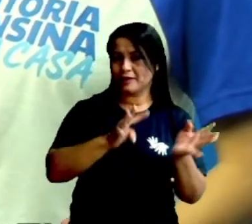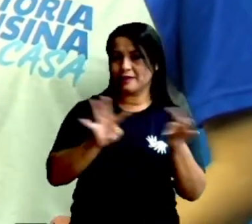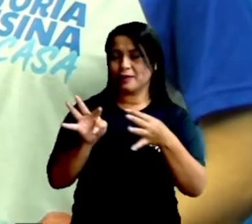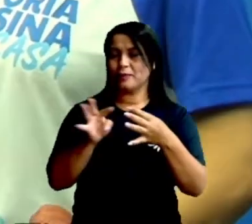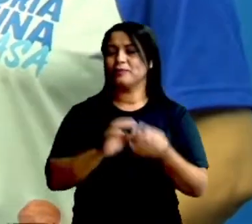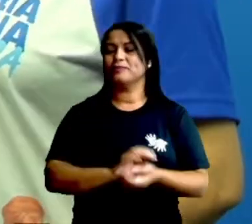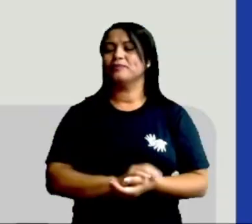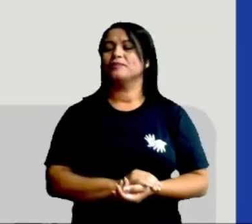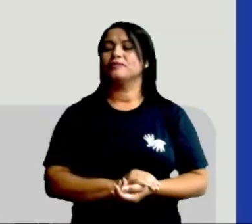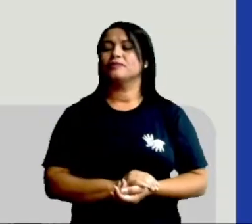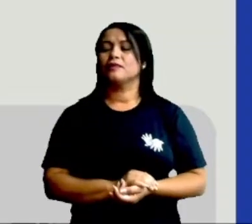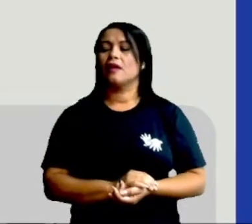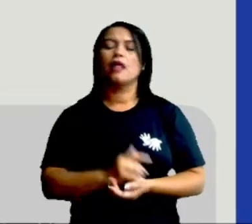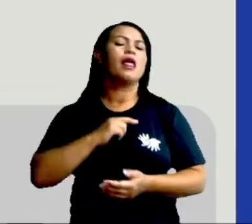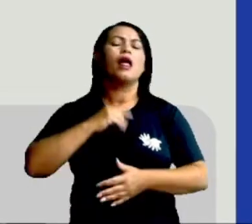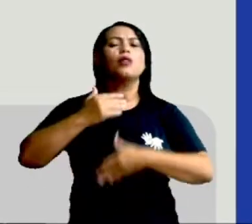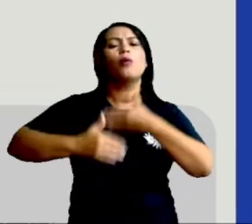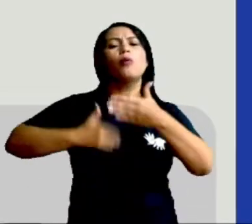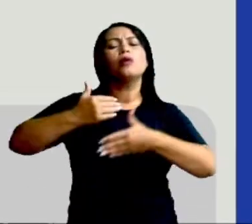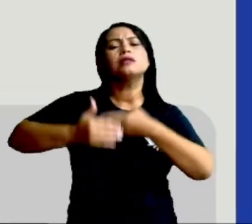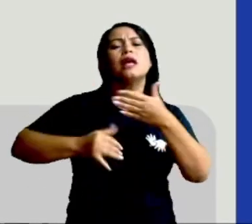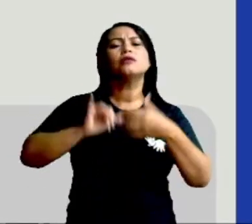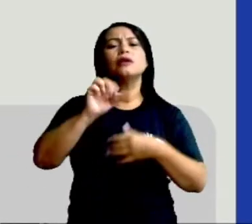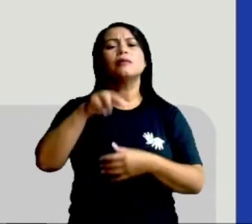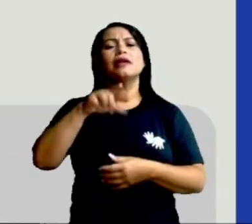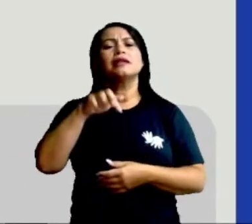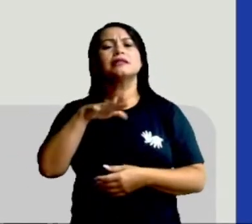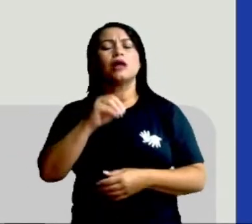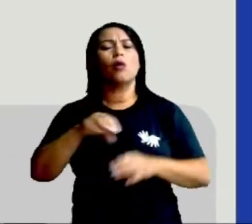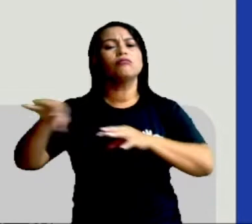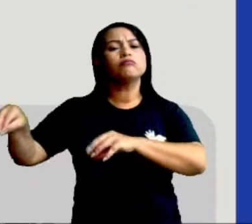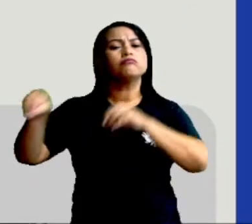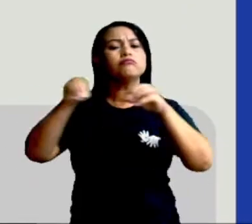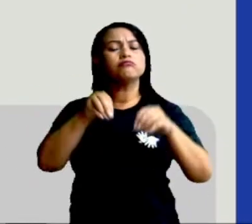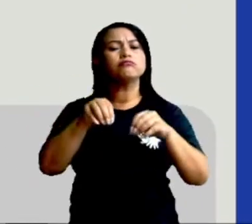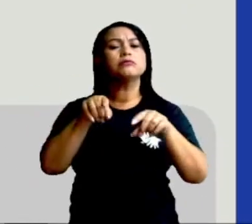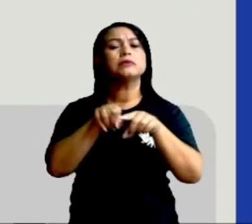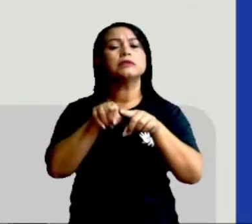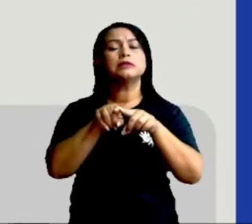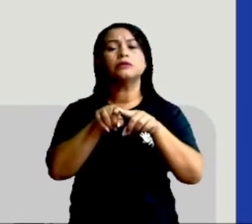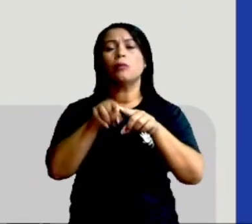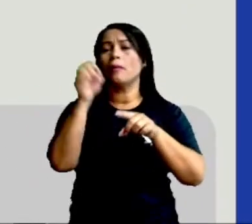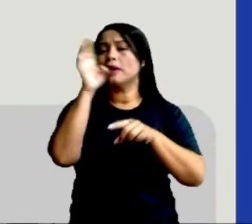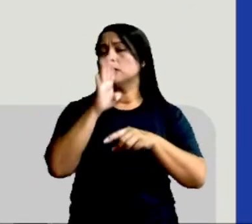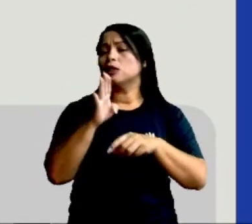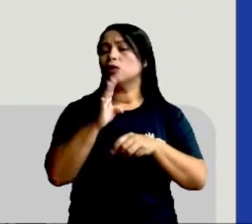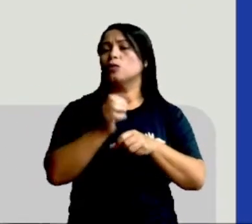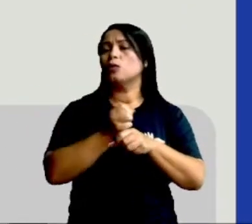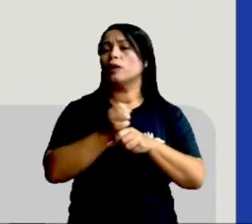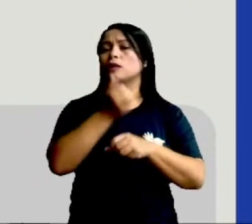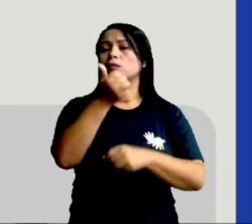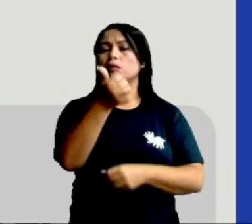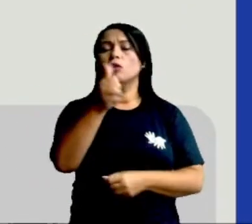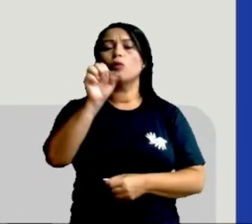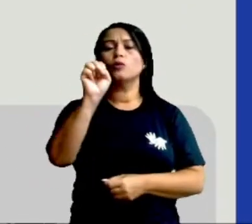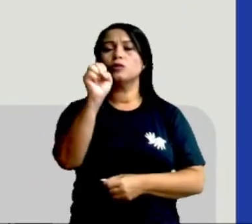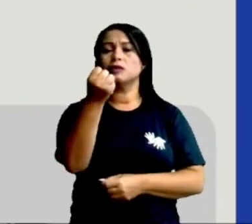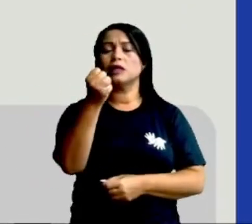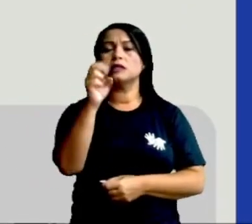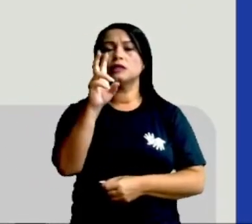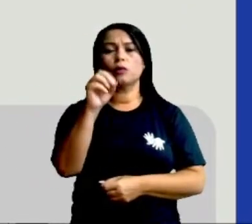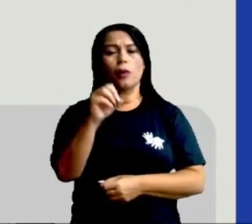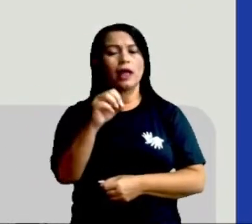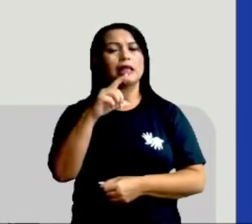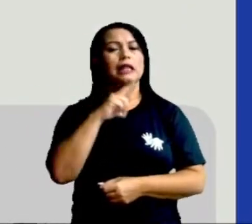atenção. O processo de imigração no Brasil começou a partir de 1850, com o fim do